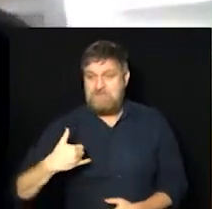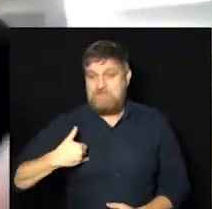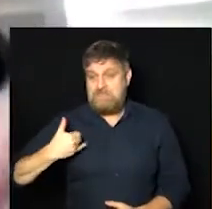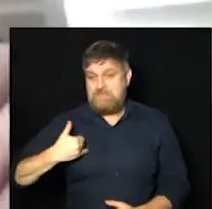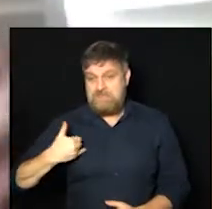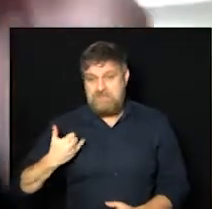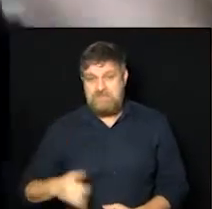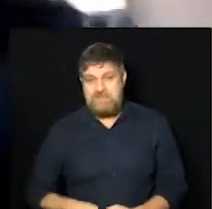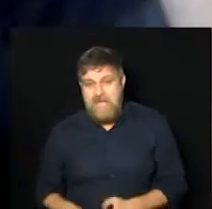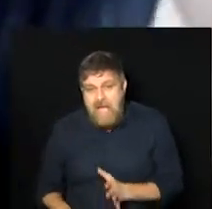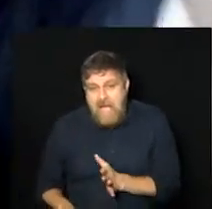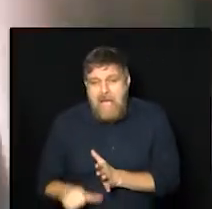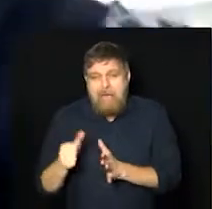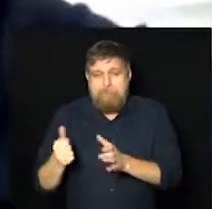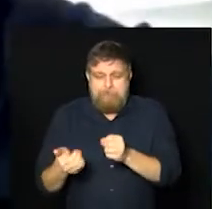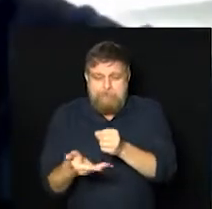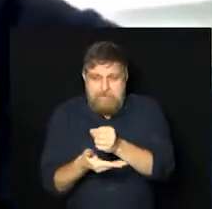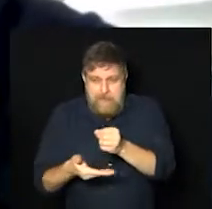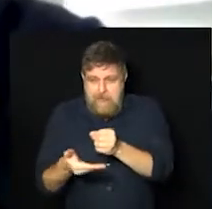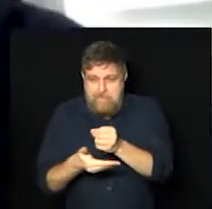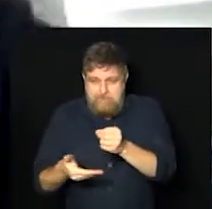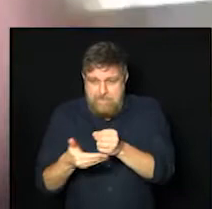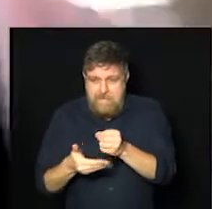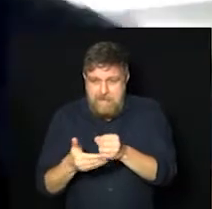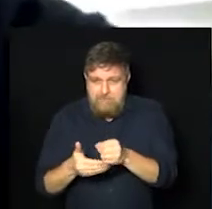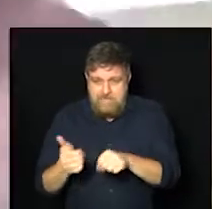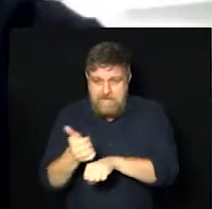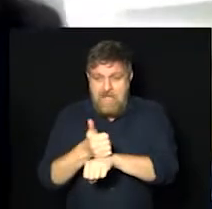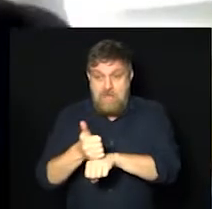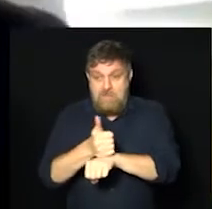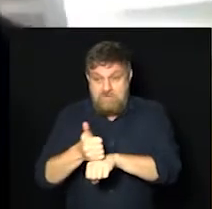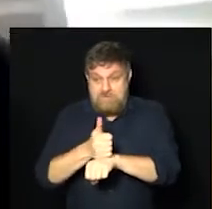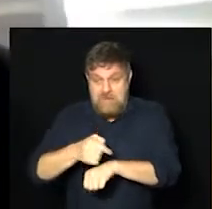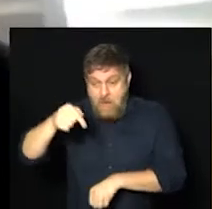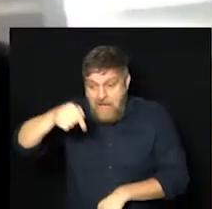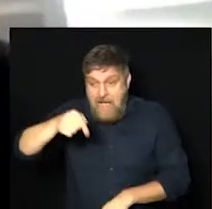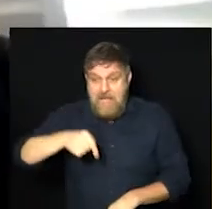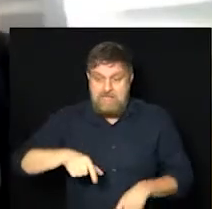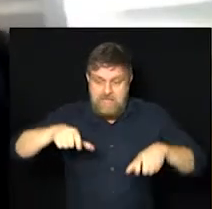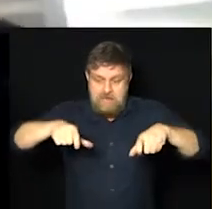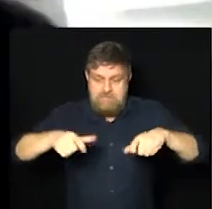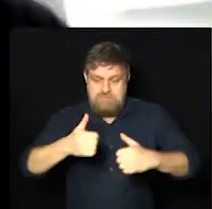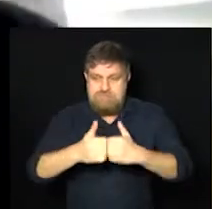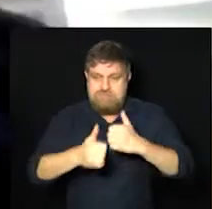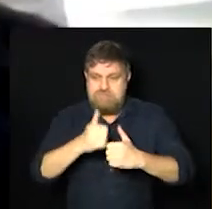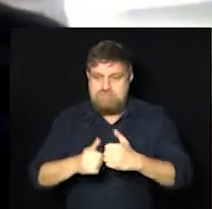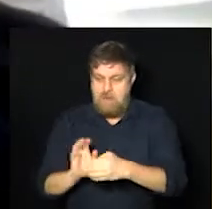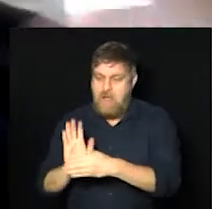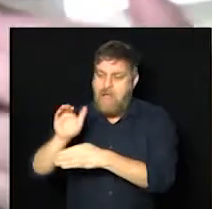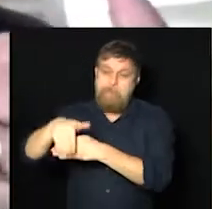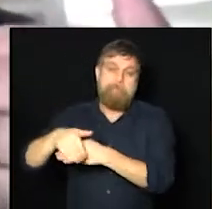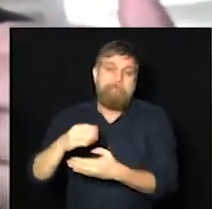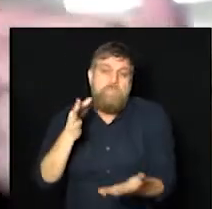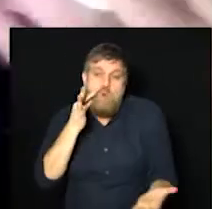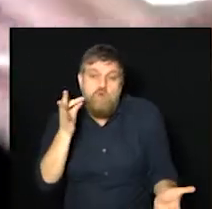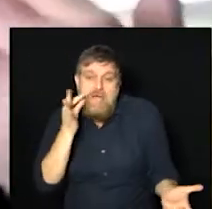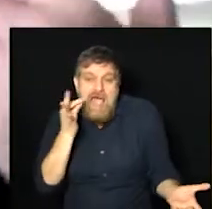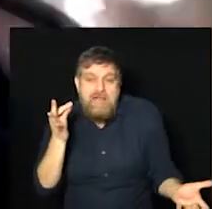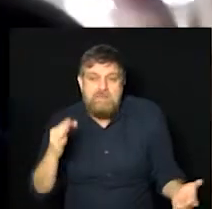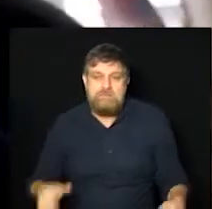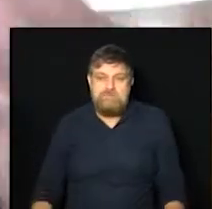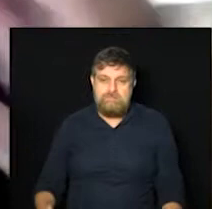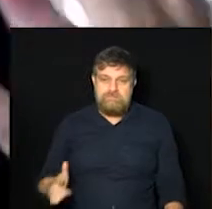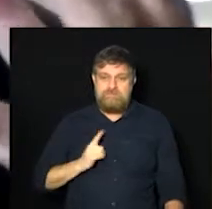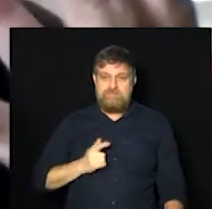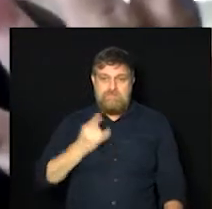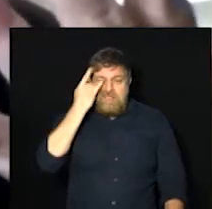primeira federada dele, vamos dizer assim, foi no futsal pelo Pulo. Você entendeu? Então, esse é o problema. Você não